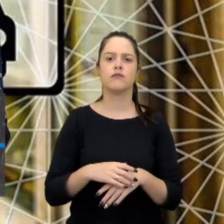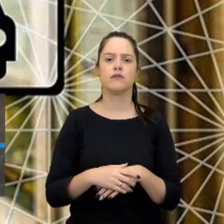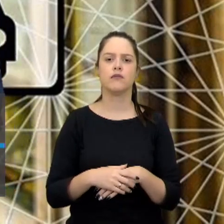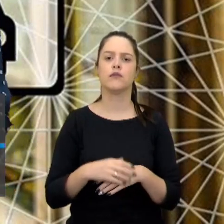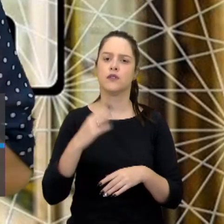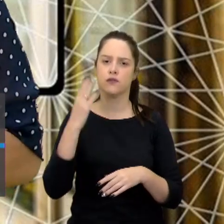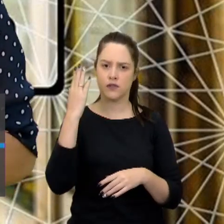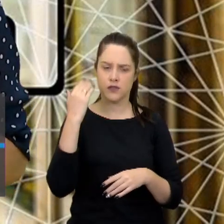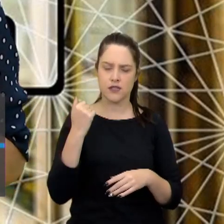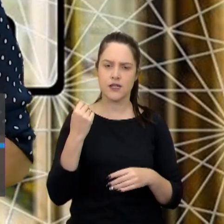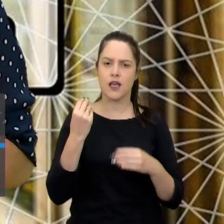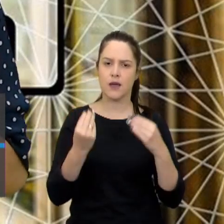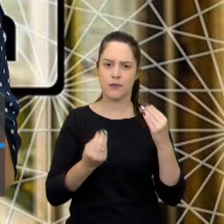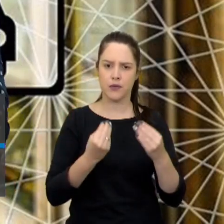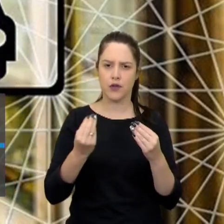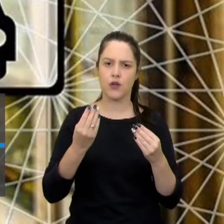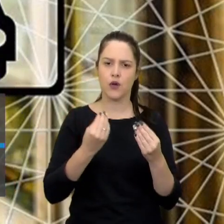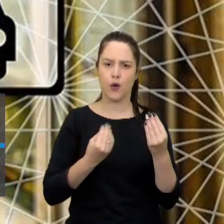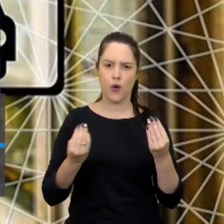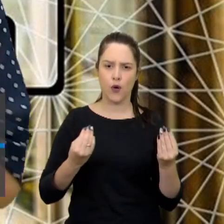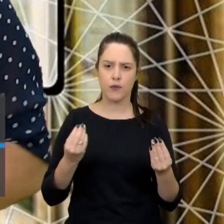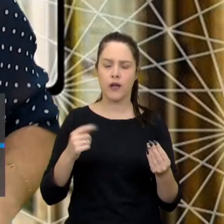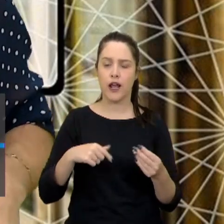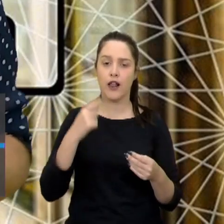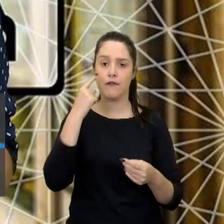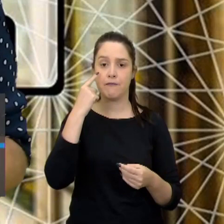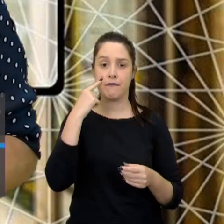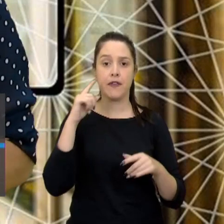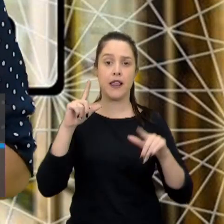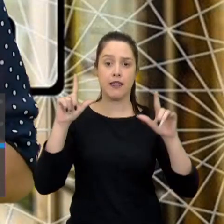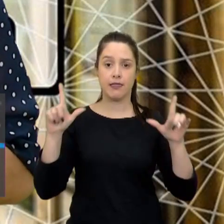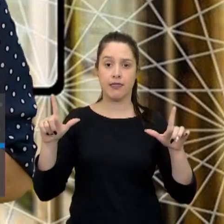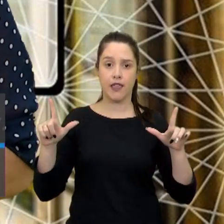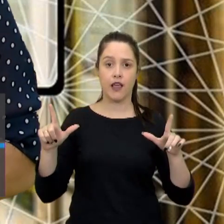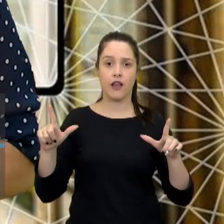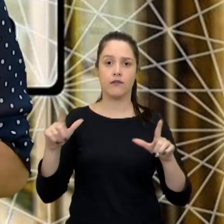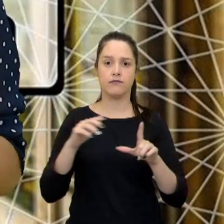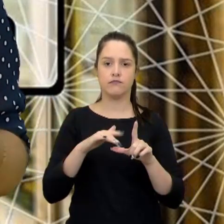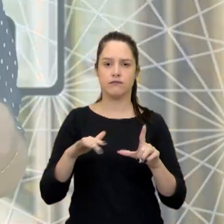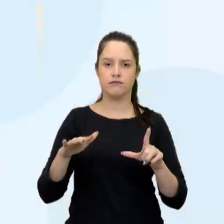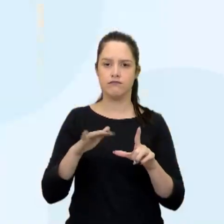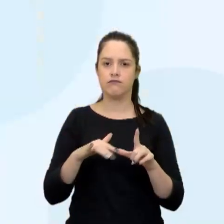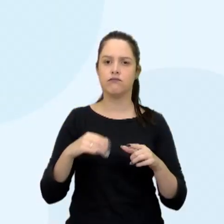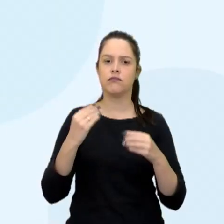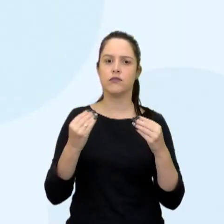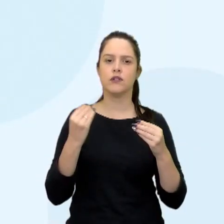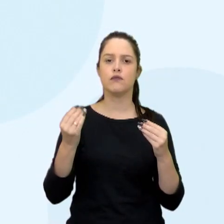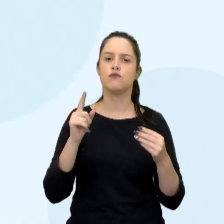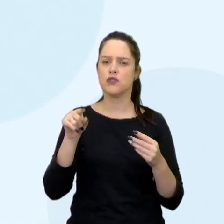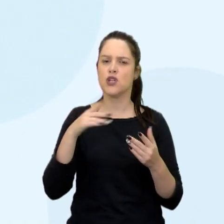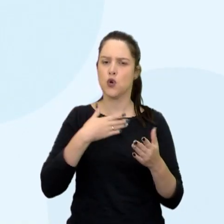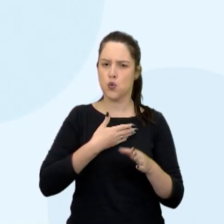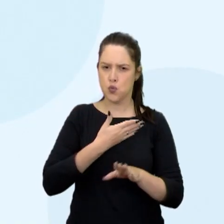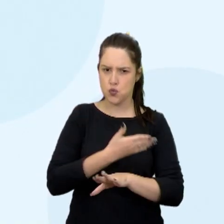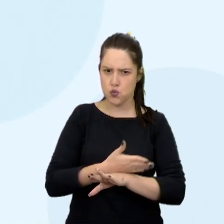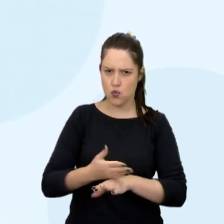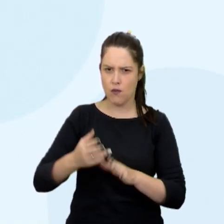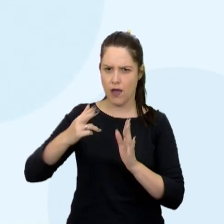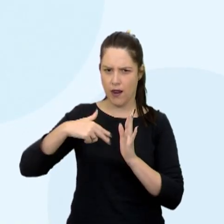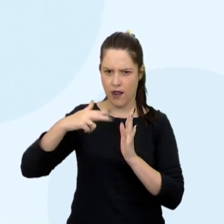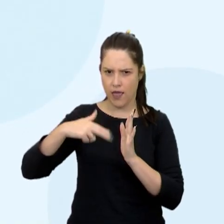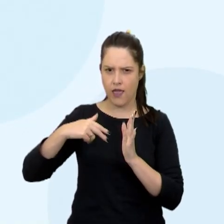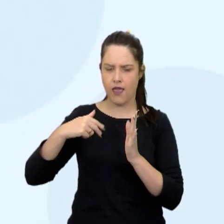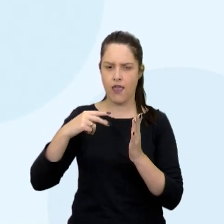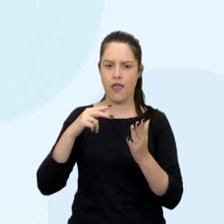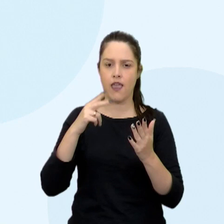você sabe o que é uma leitura de imagem? Olha aí na tela a nossa primeira pergunta norteadora. Você costuma ler imagens, né? Você faz a